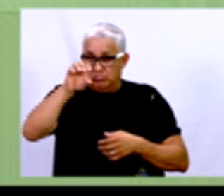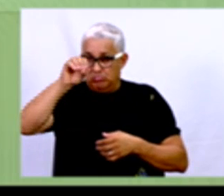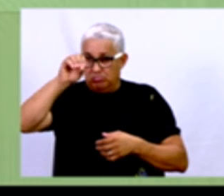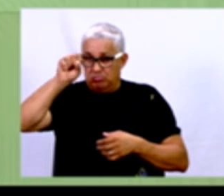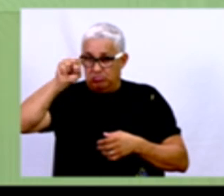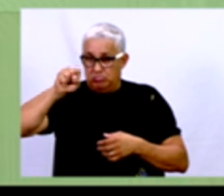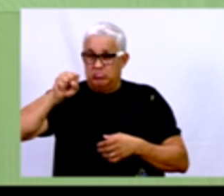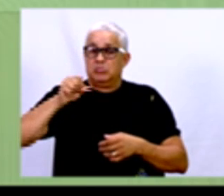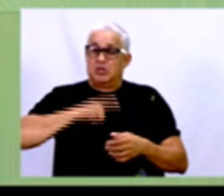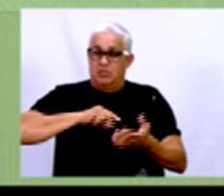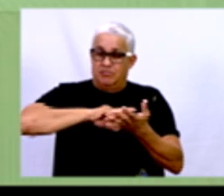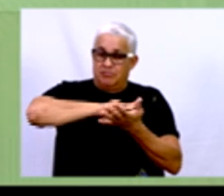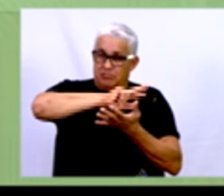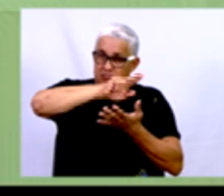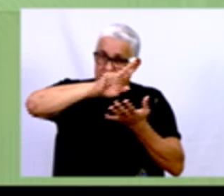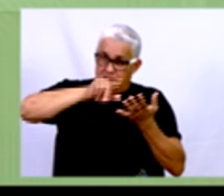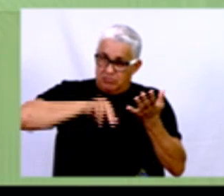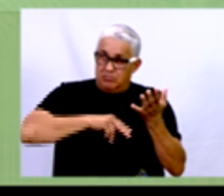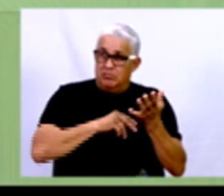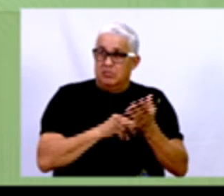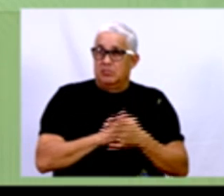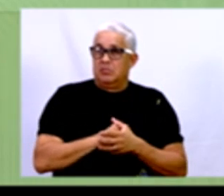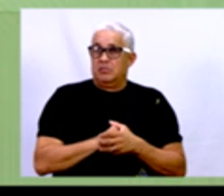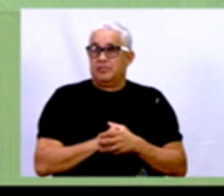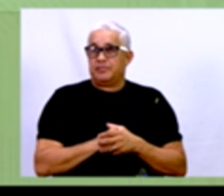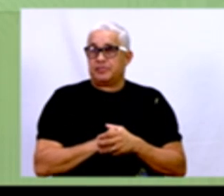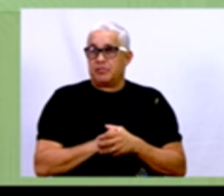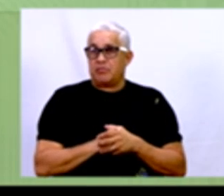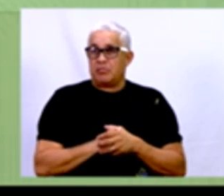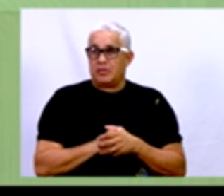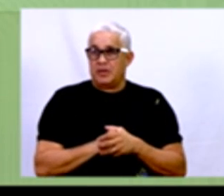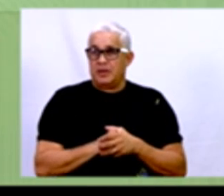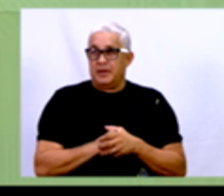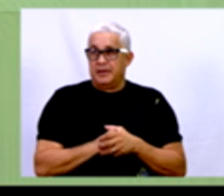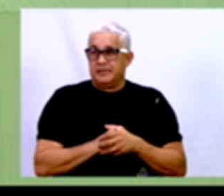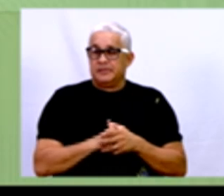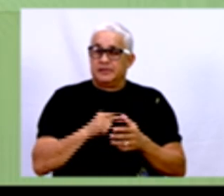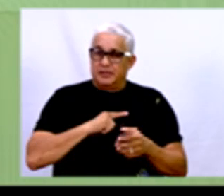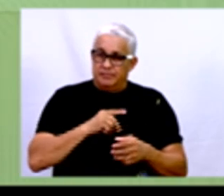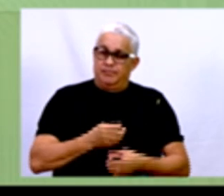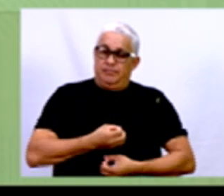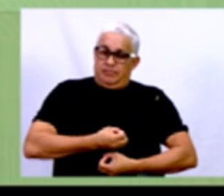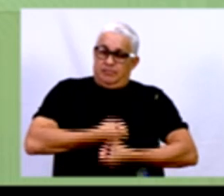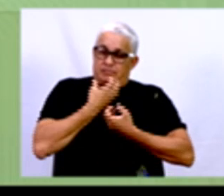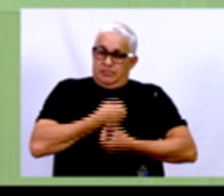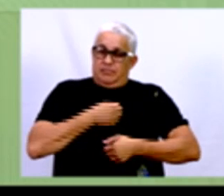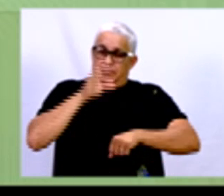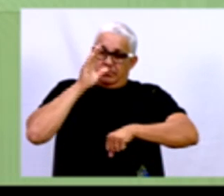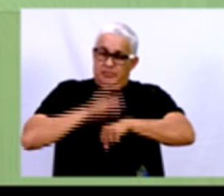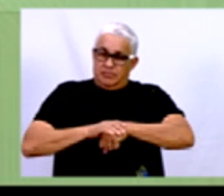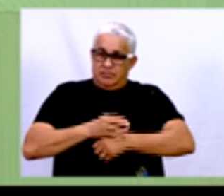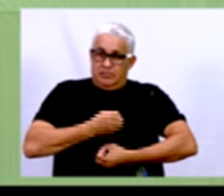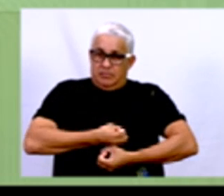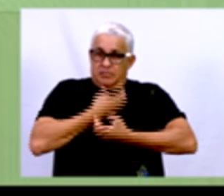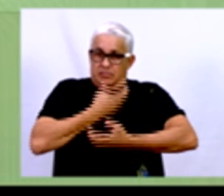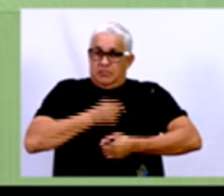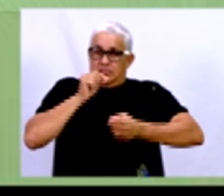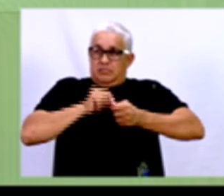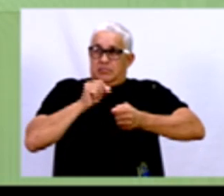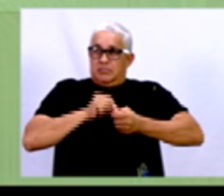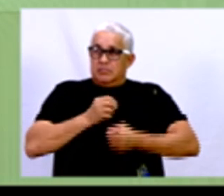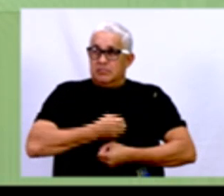versos, escreva uns versos, depois rasgo, né? E você tem um poema, o ato de fazer o poema, né,